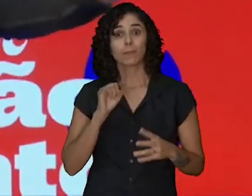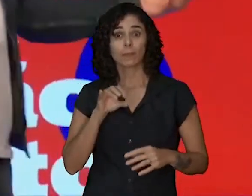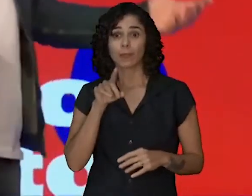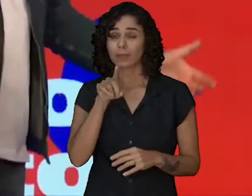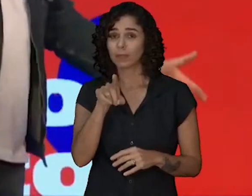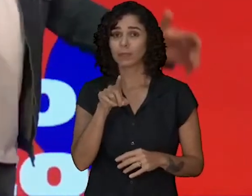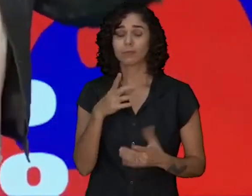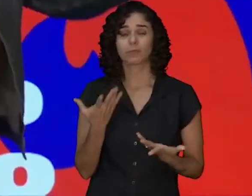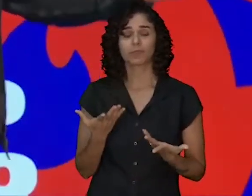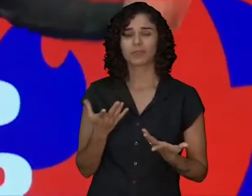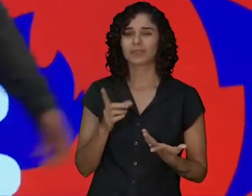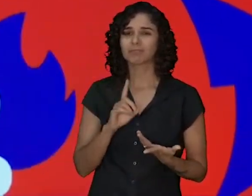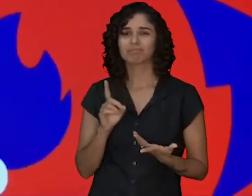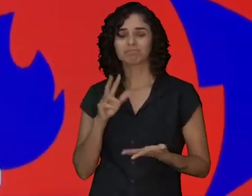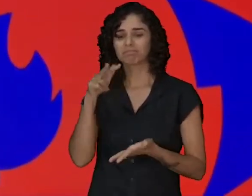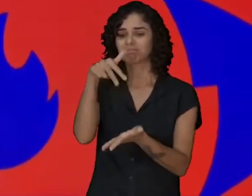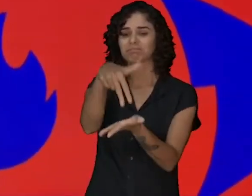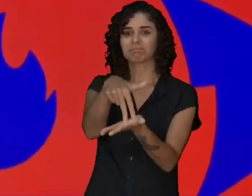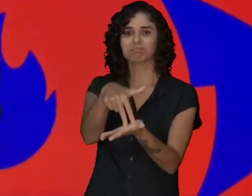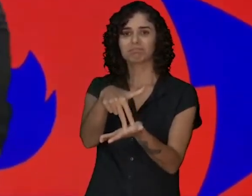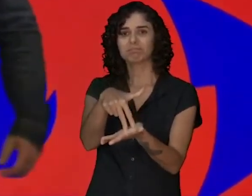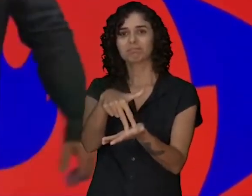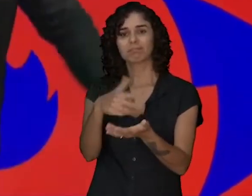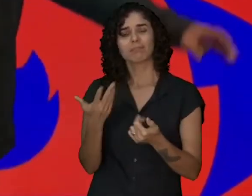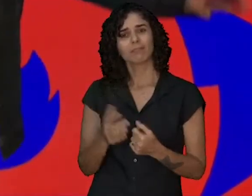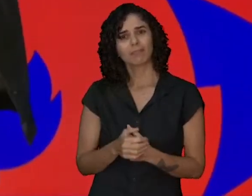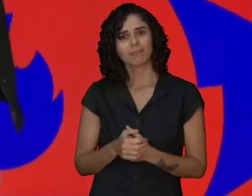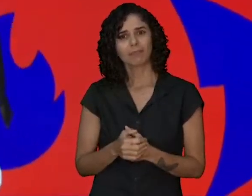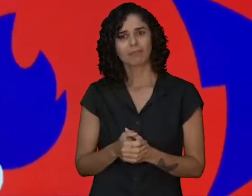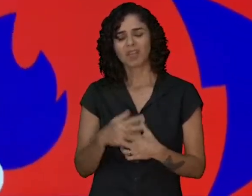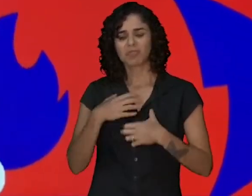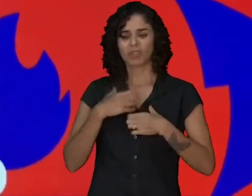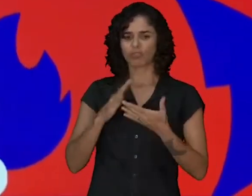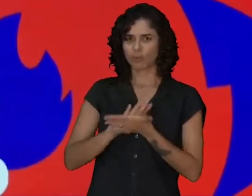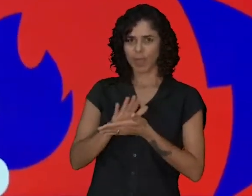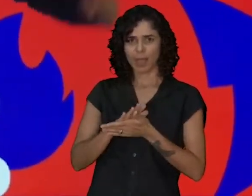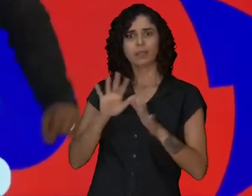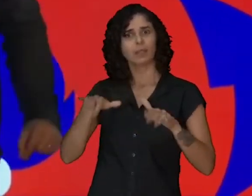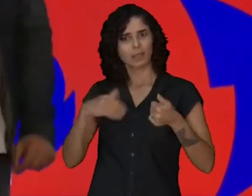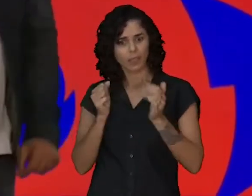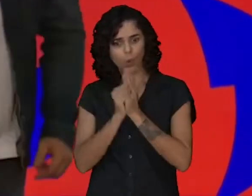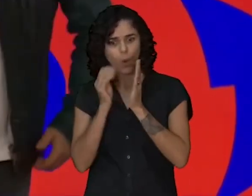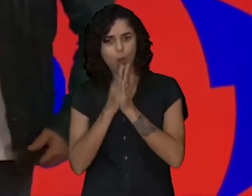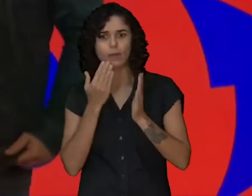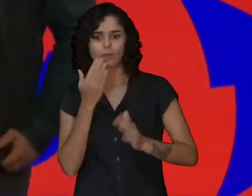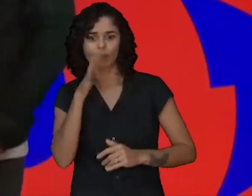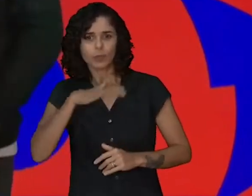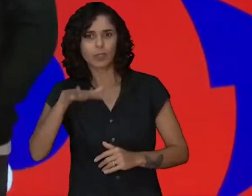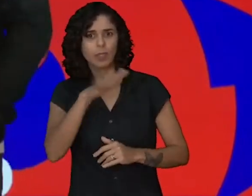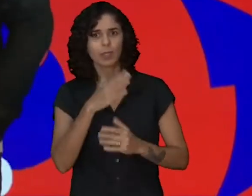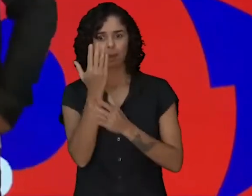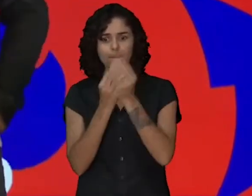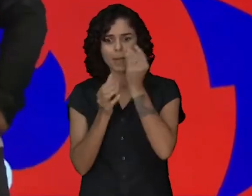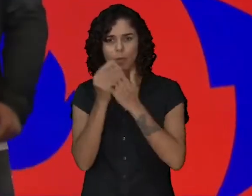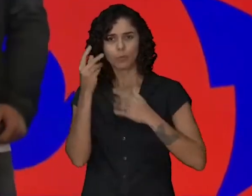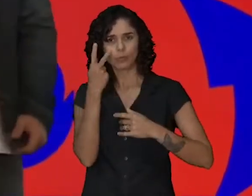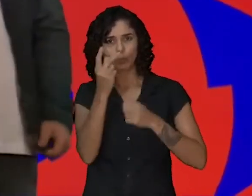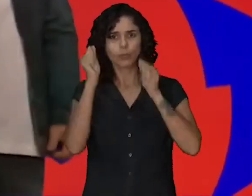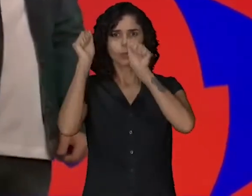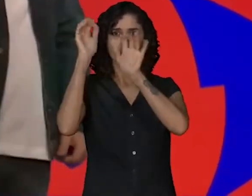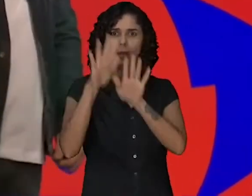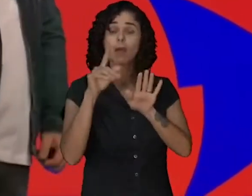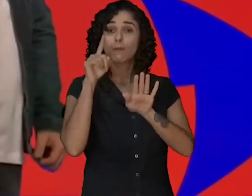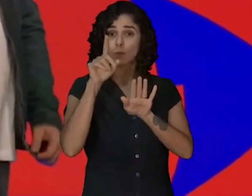movimentado aqui para frente ou para os corredores por Deus, comece a orar por eles, estende a mão na direção deles. Você é ministro de Deus, você é a igreja